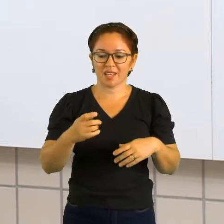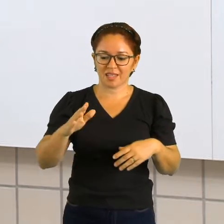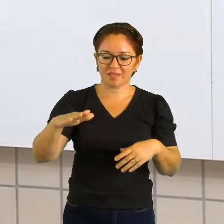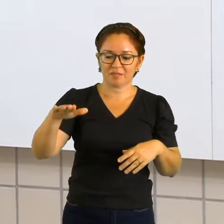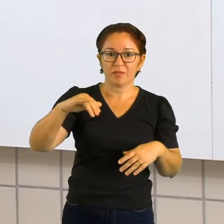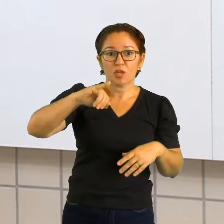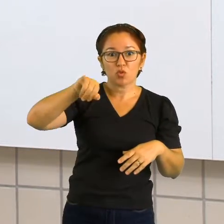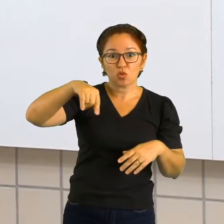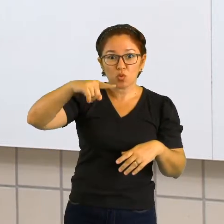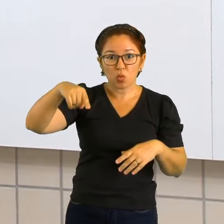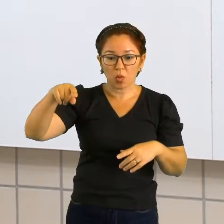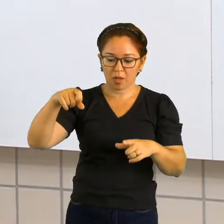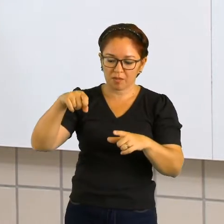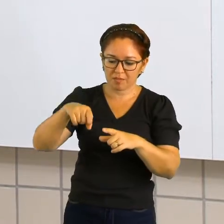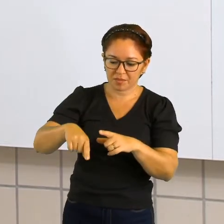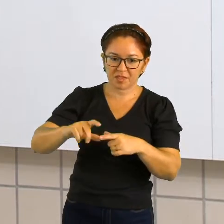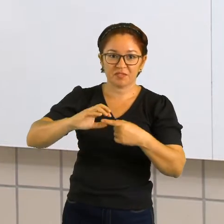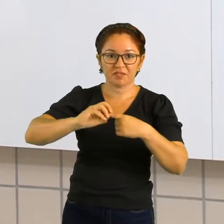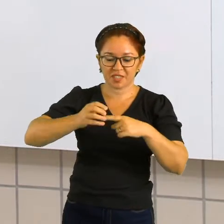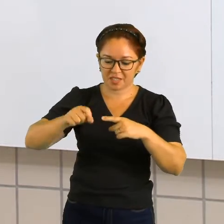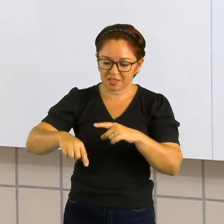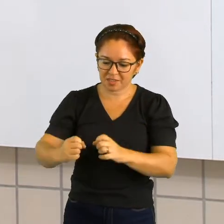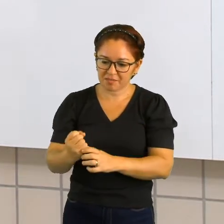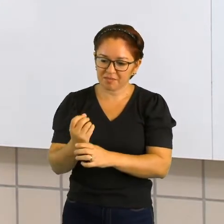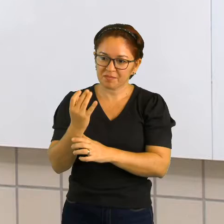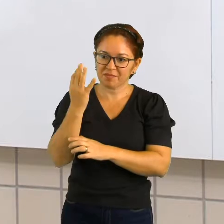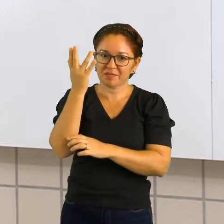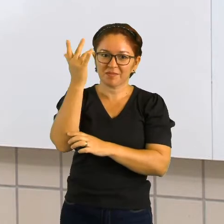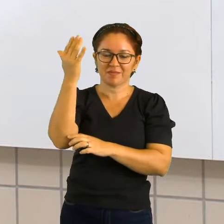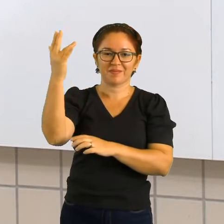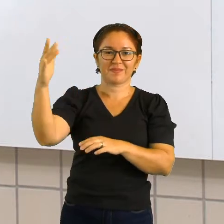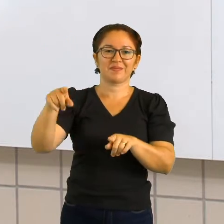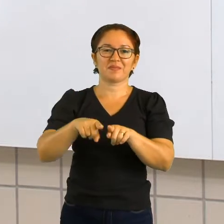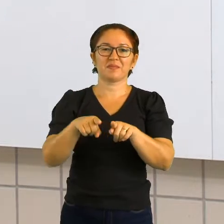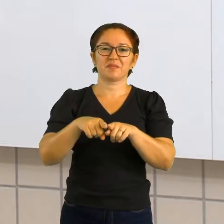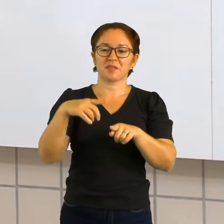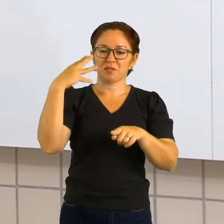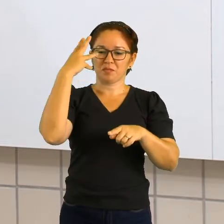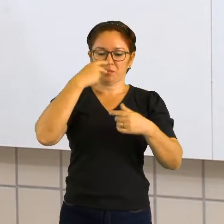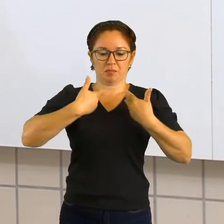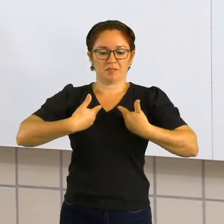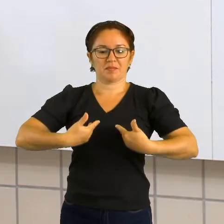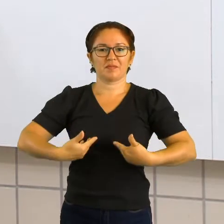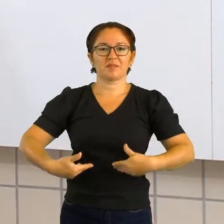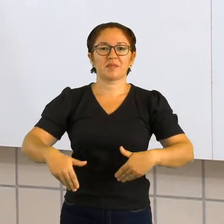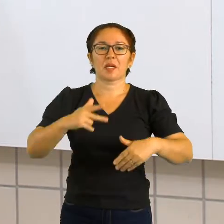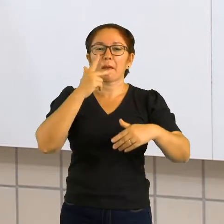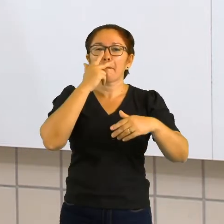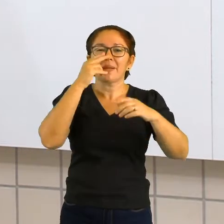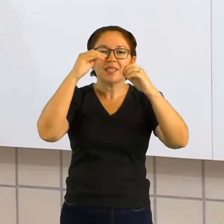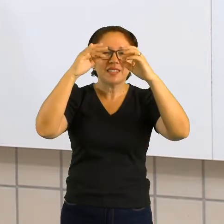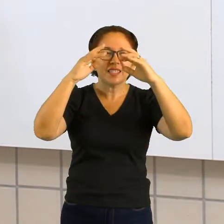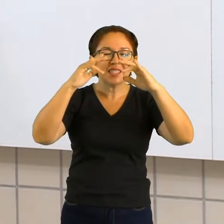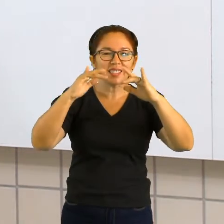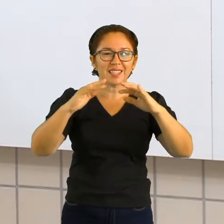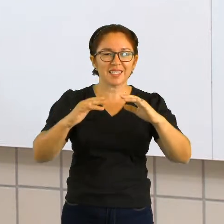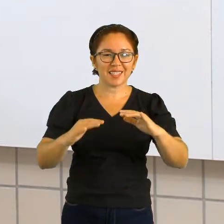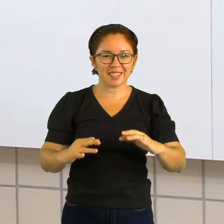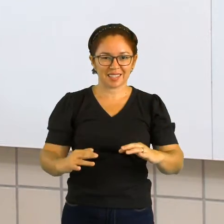também a Branca de Neve, né? Que já foram feitos filmes